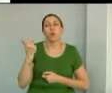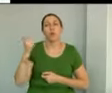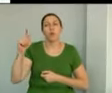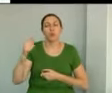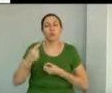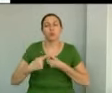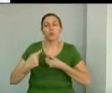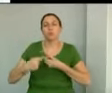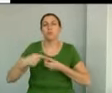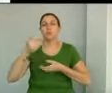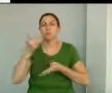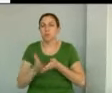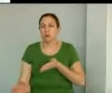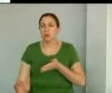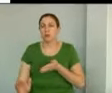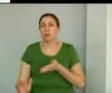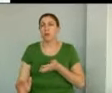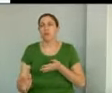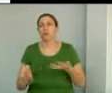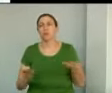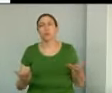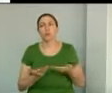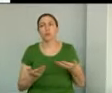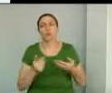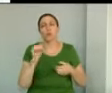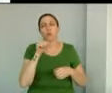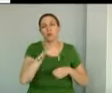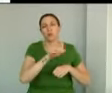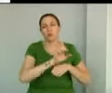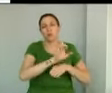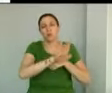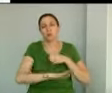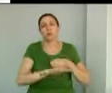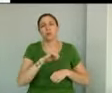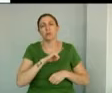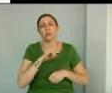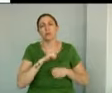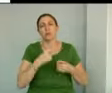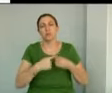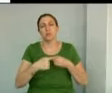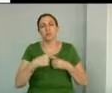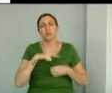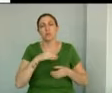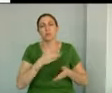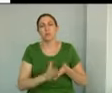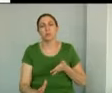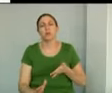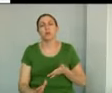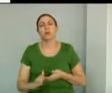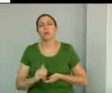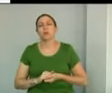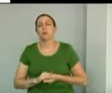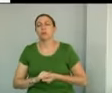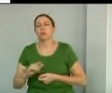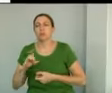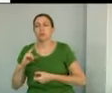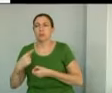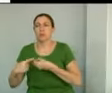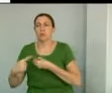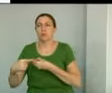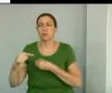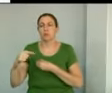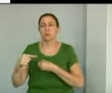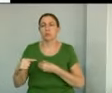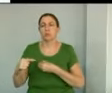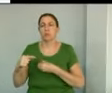perderam e que vem para o município de Erechim. Tem município que tem perda e tem município que tem ganho. Então, quanto mais alunos matriculados, maior será o